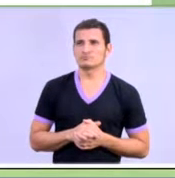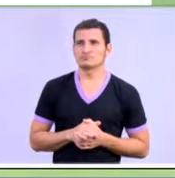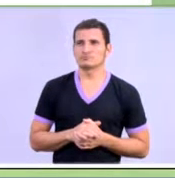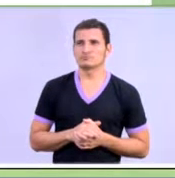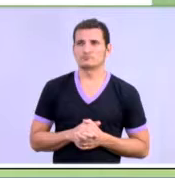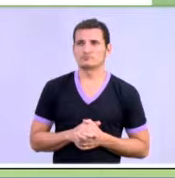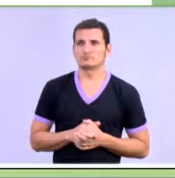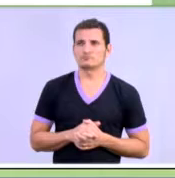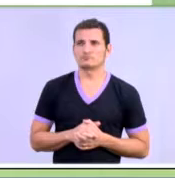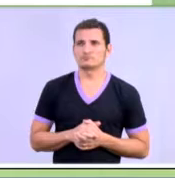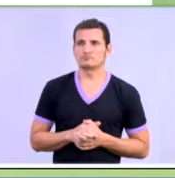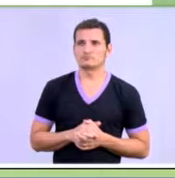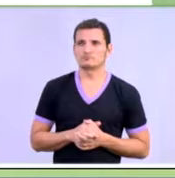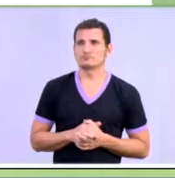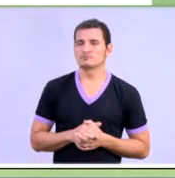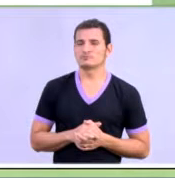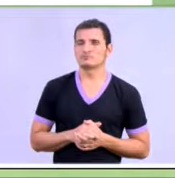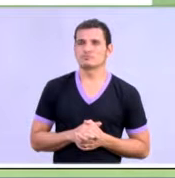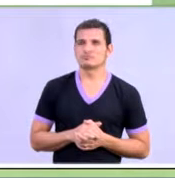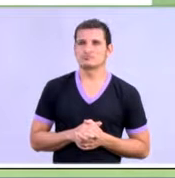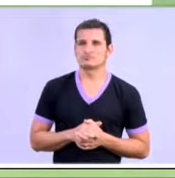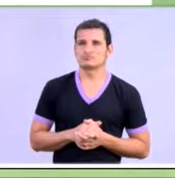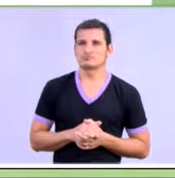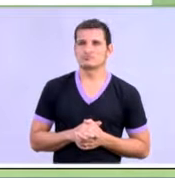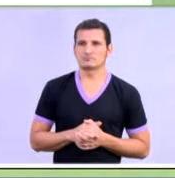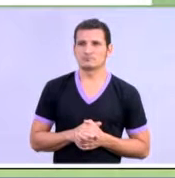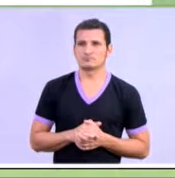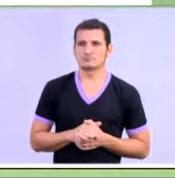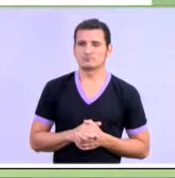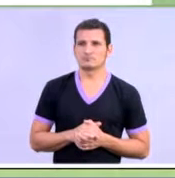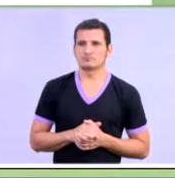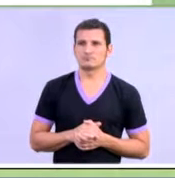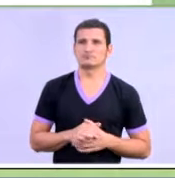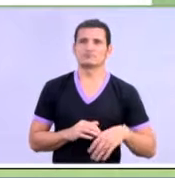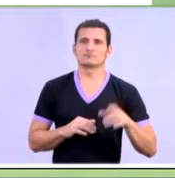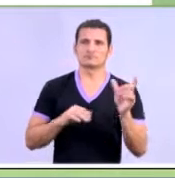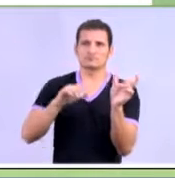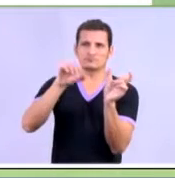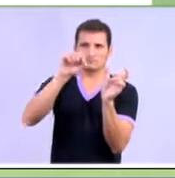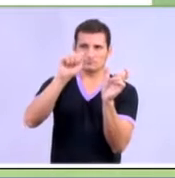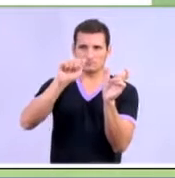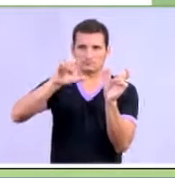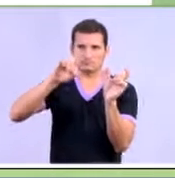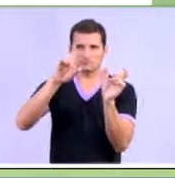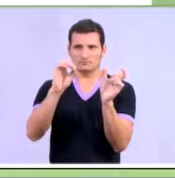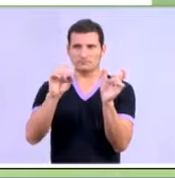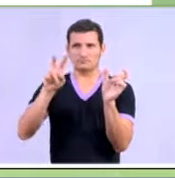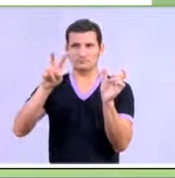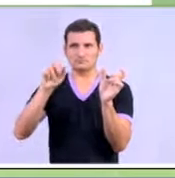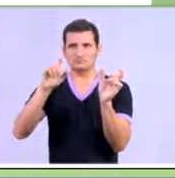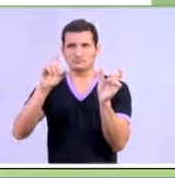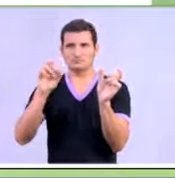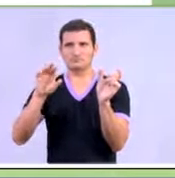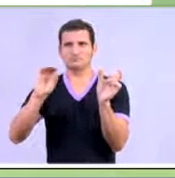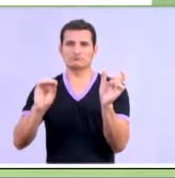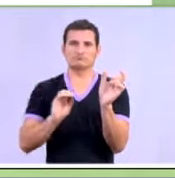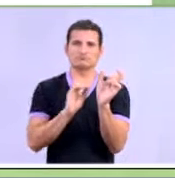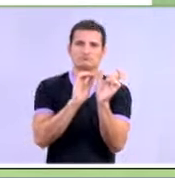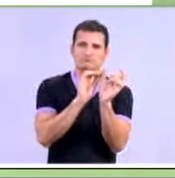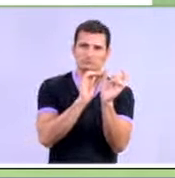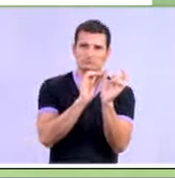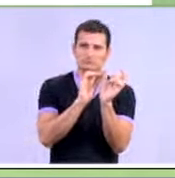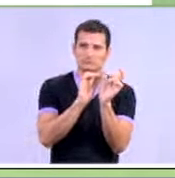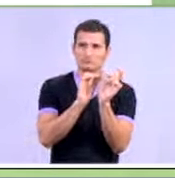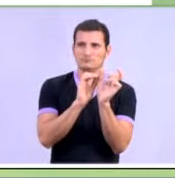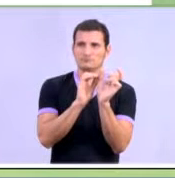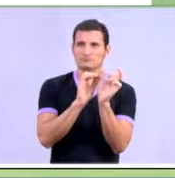tipo do atributo e o atributo recebe aquele valor. Virou uma receita de bolo. Os getters e